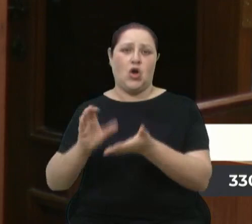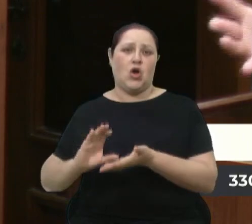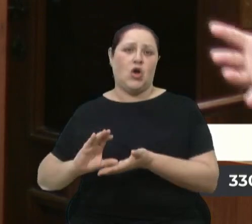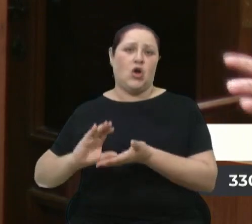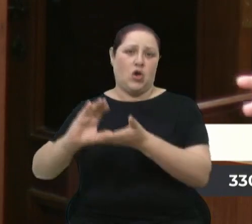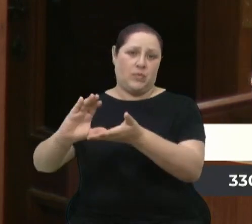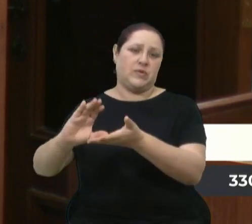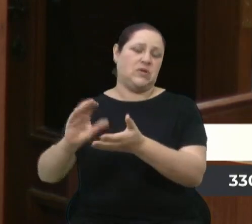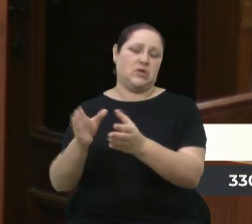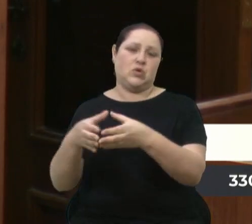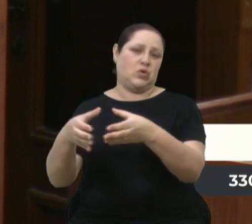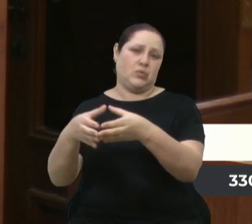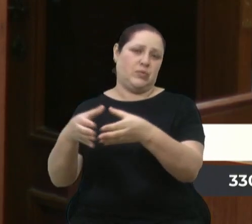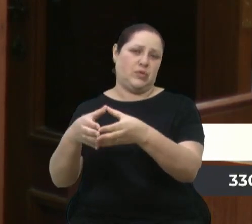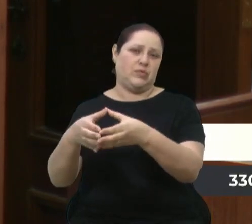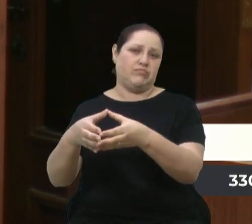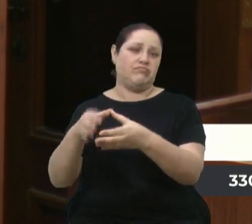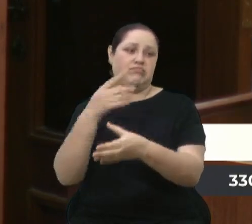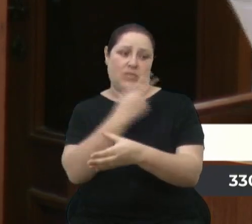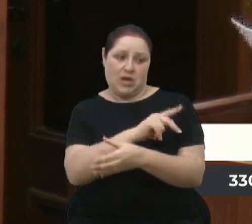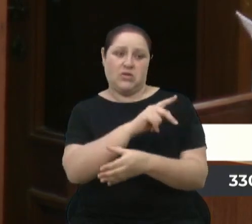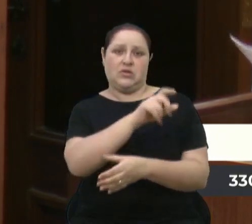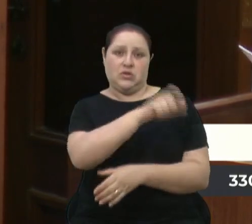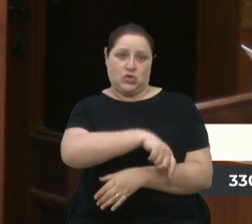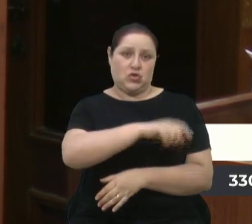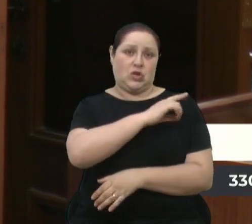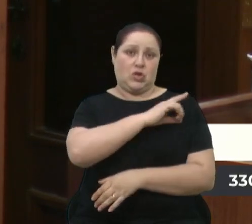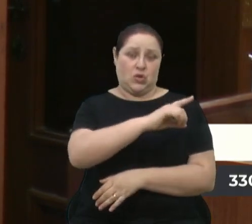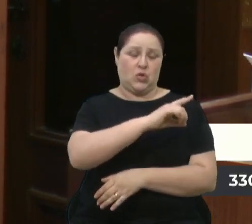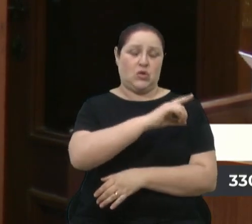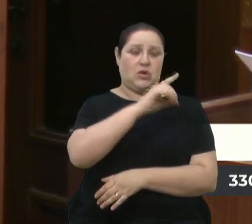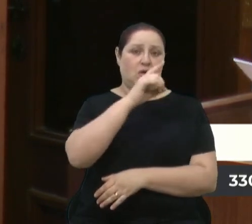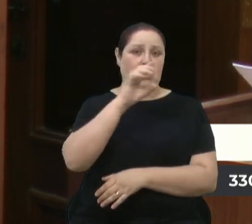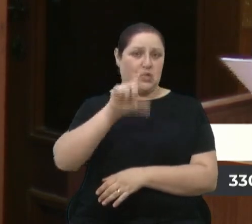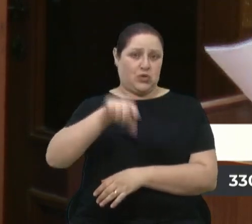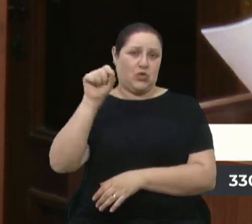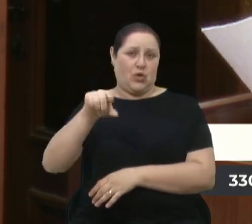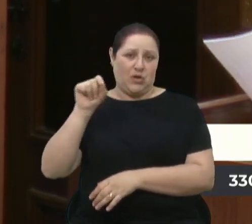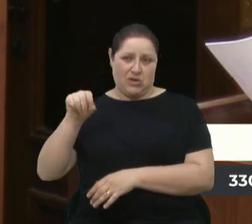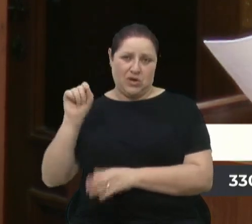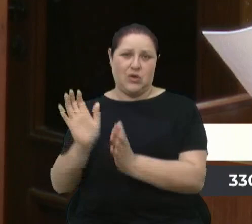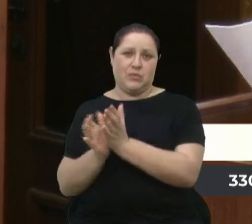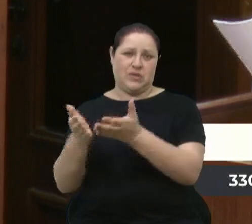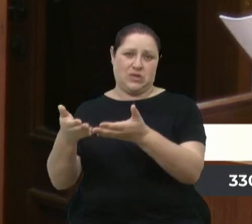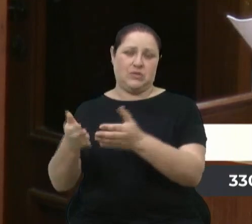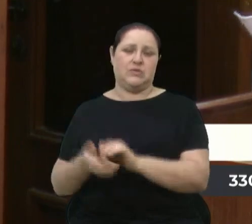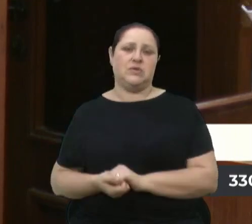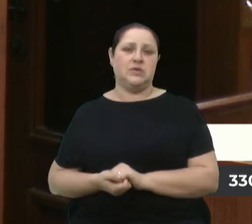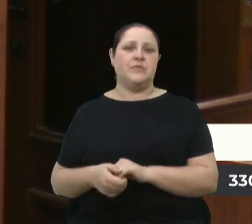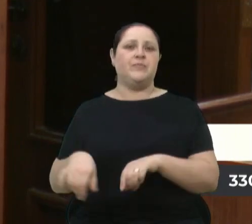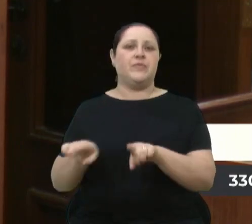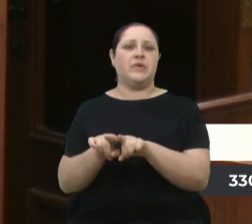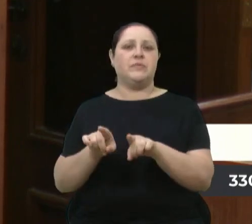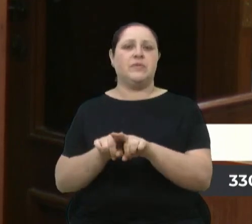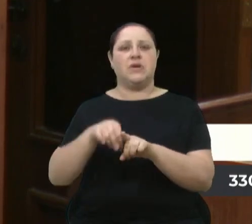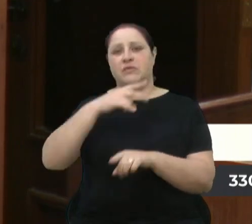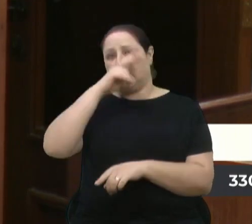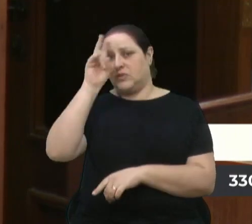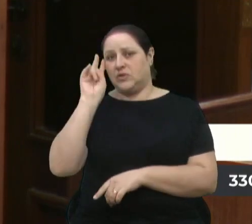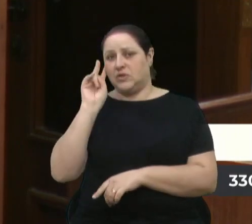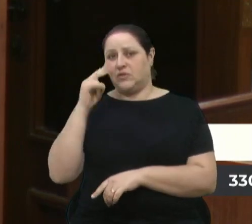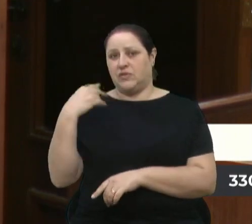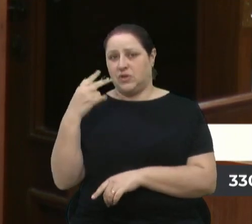é escolhida por eles. Além disso, meu amigo vereador Velocino Ex,